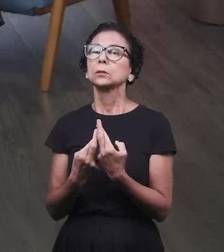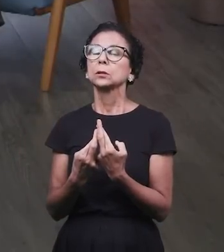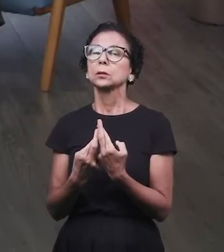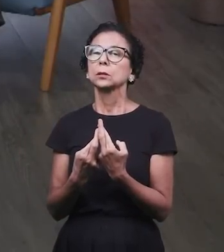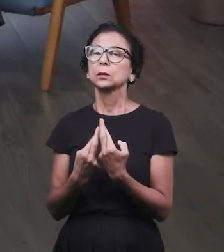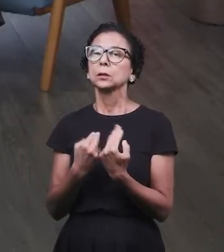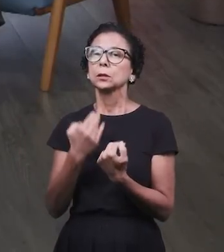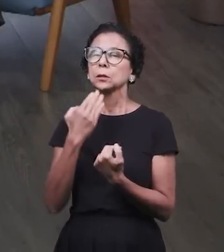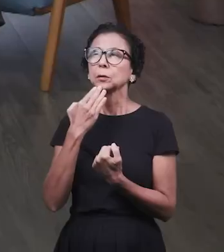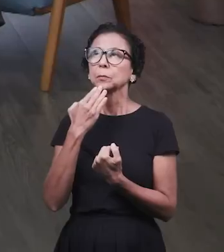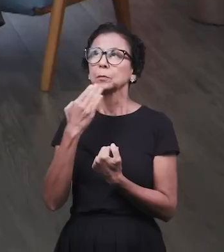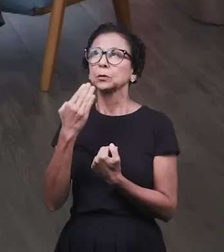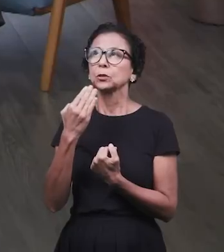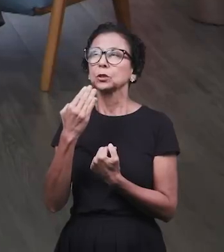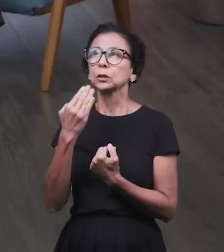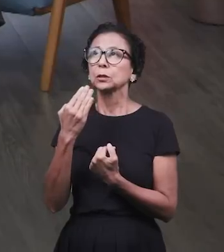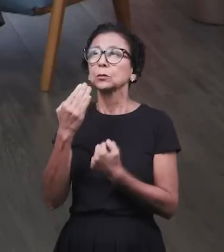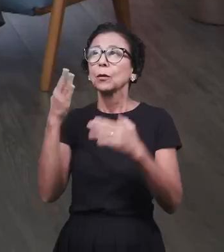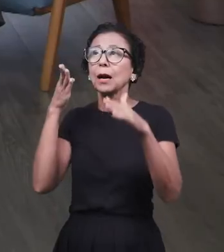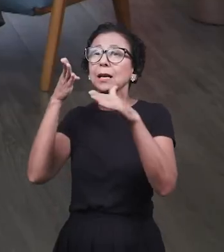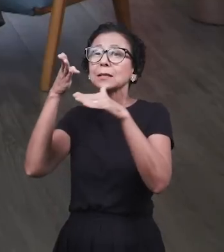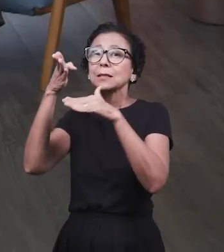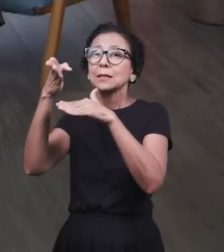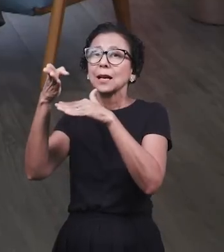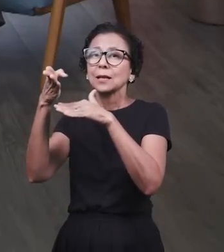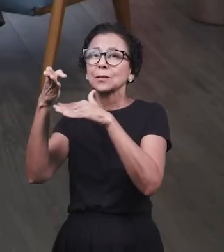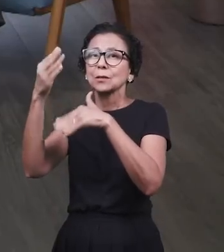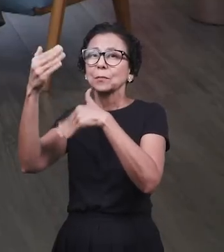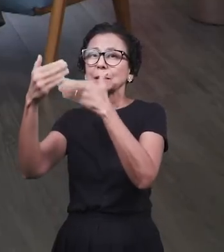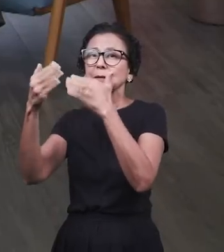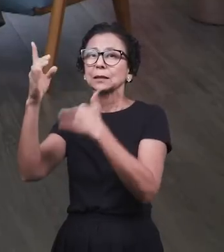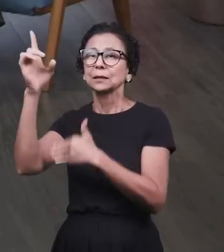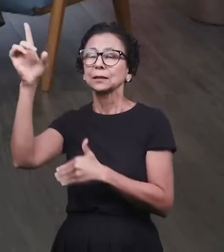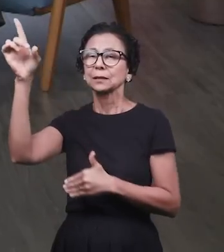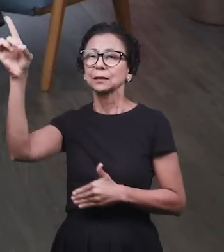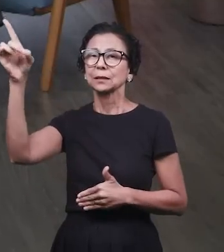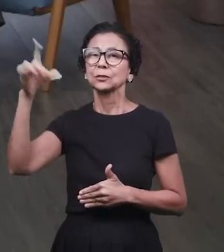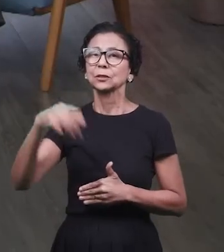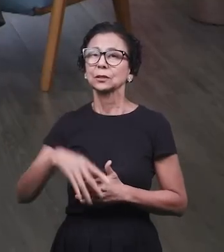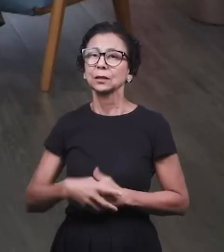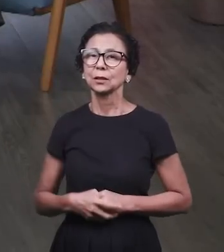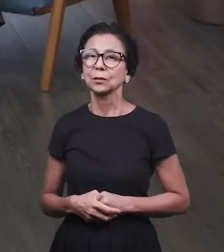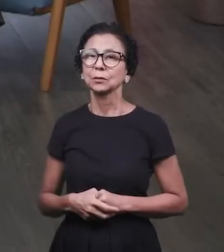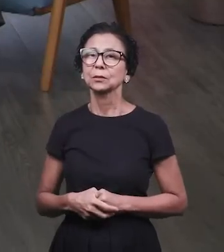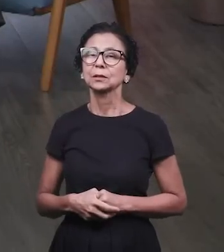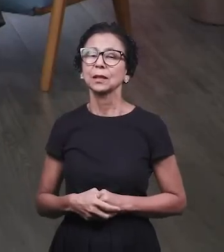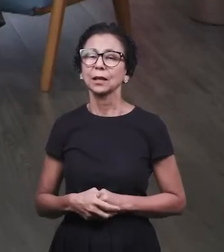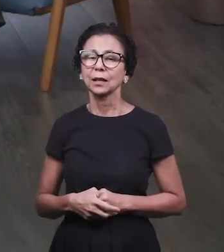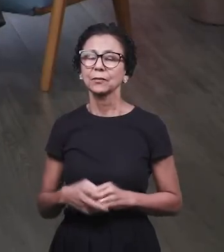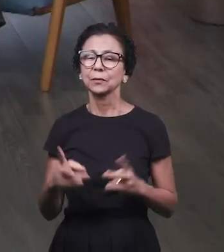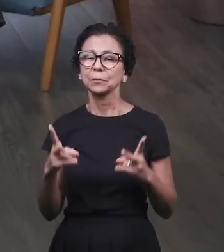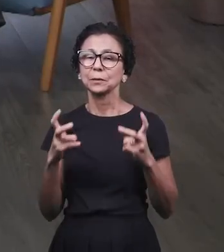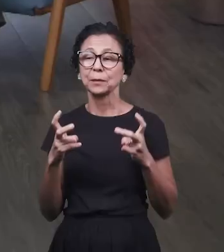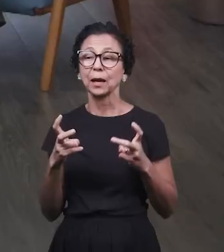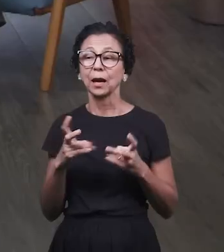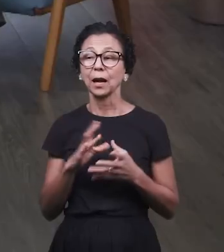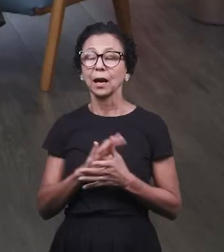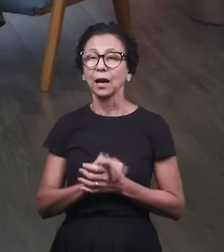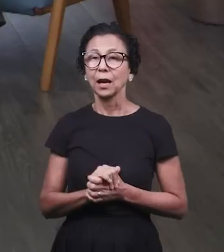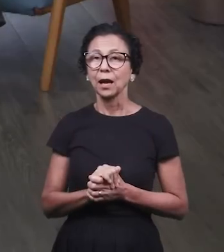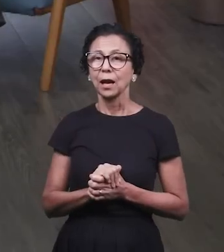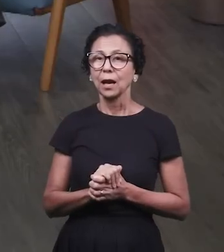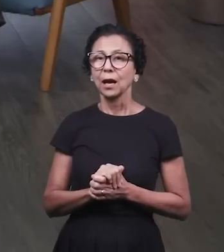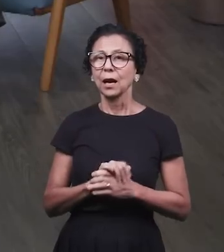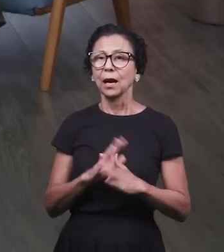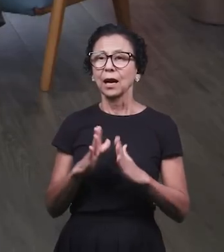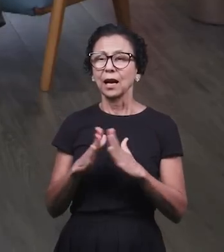buscando a bênção de ter acesso à glória de Deus, ele enxergar nessa igreja a mais formosa entre as mulheres. É a